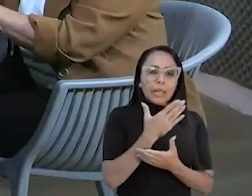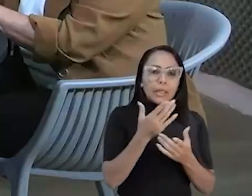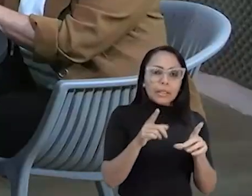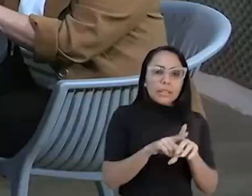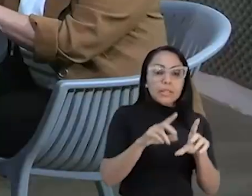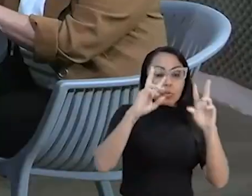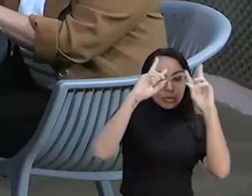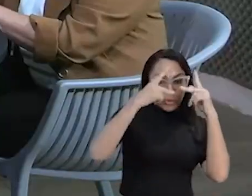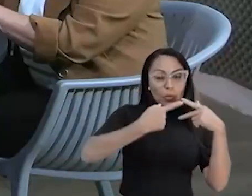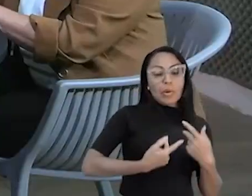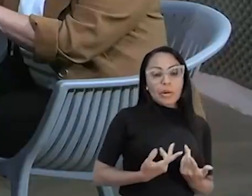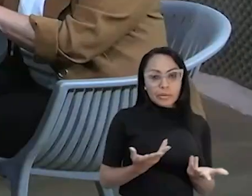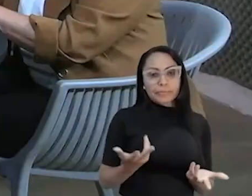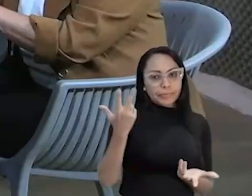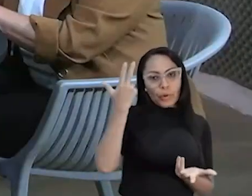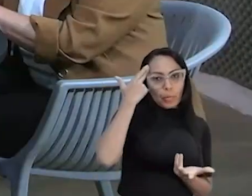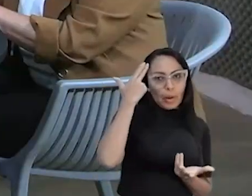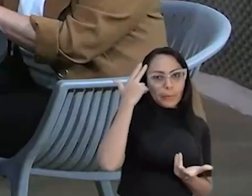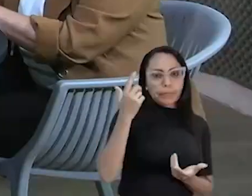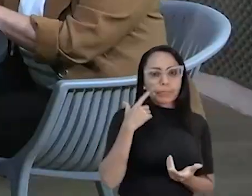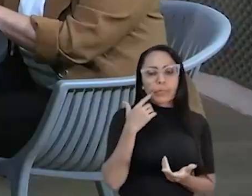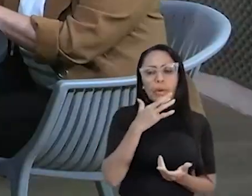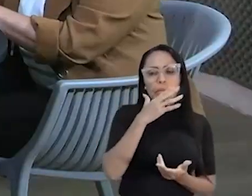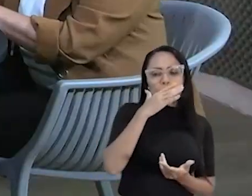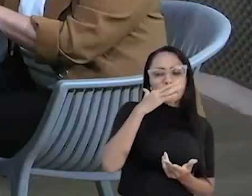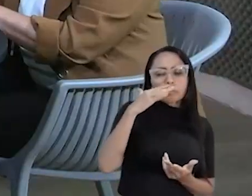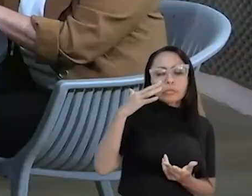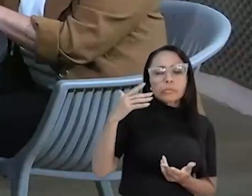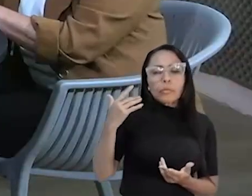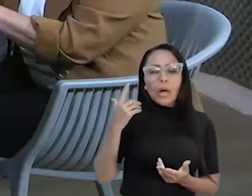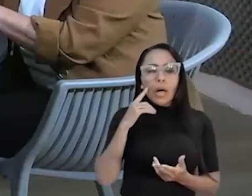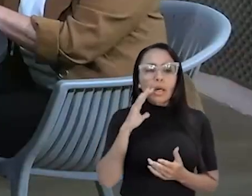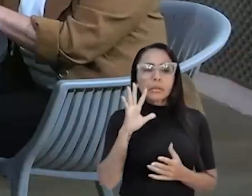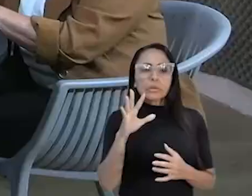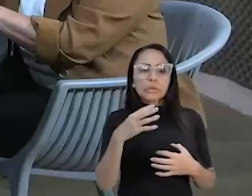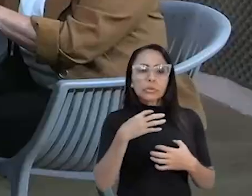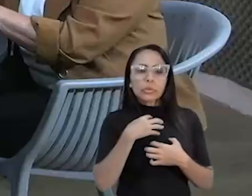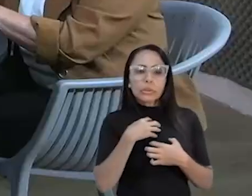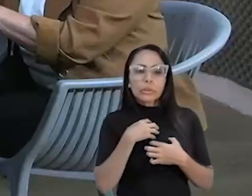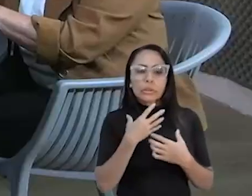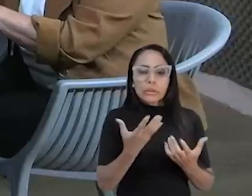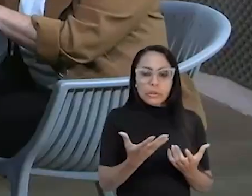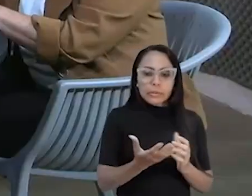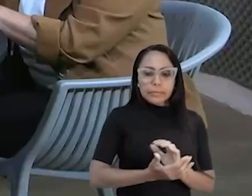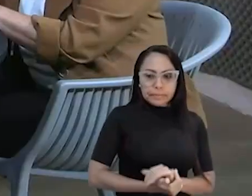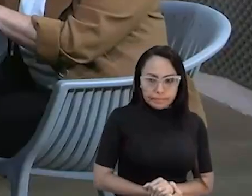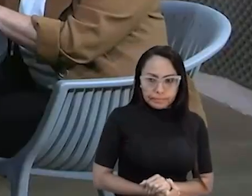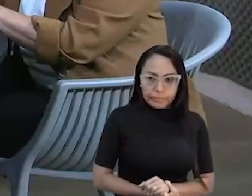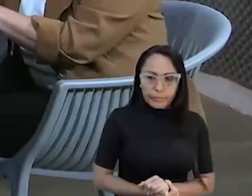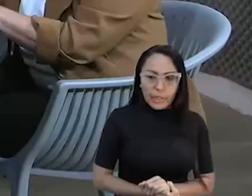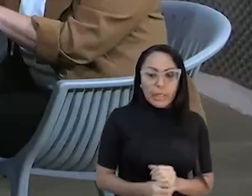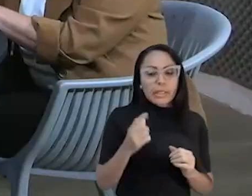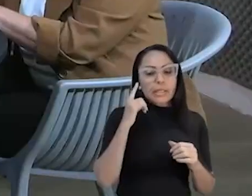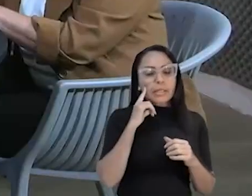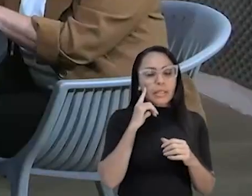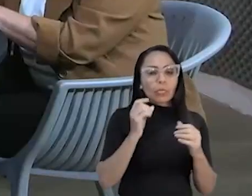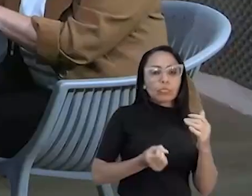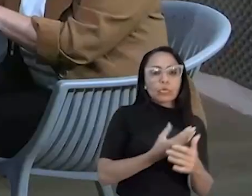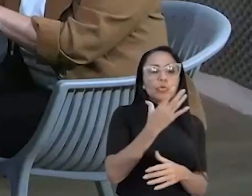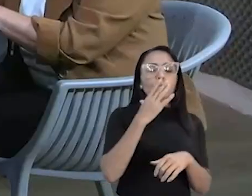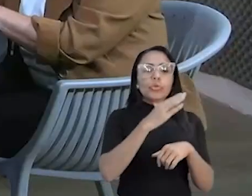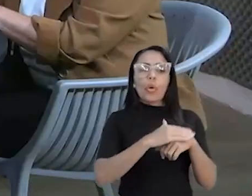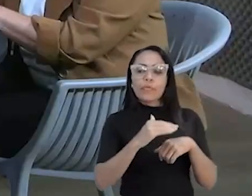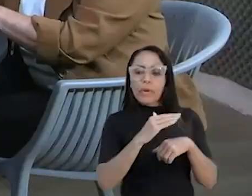ser humano também, né? O olfato, né? Os sentidos fazem parte, né? Que criam afeto, criando afeto,